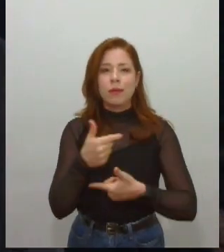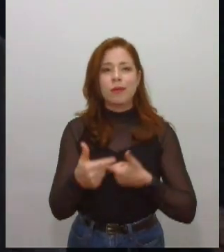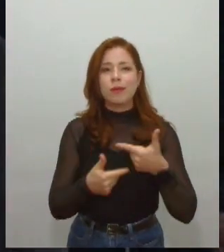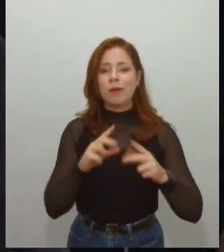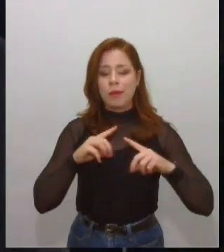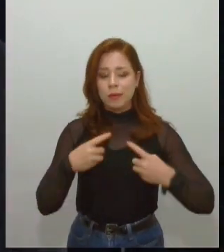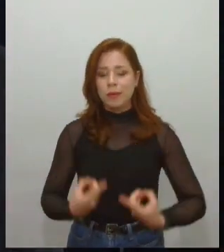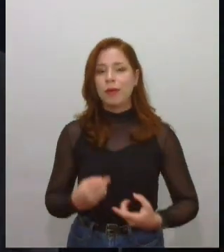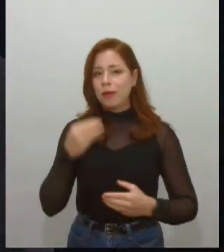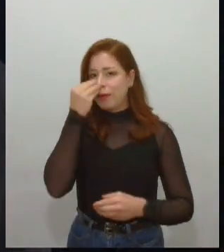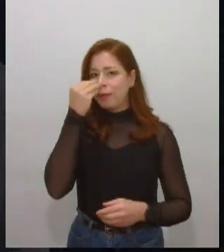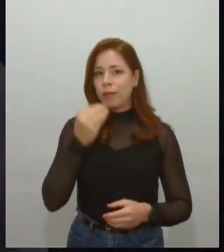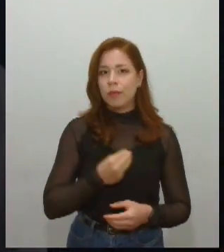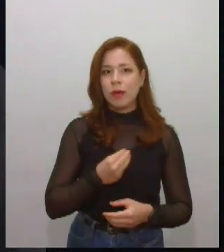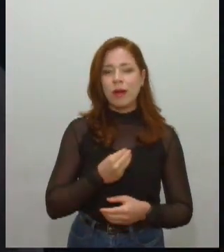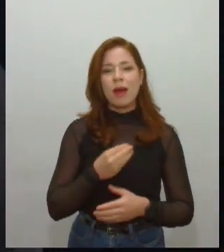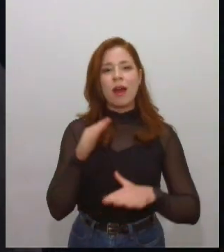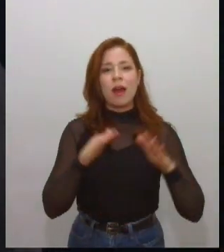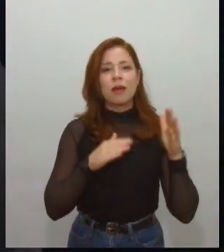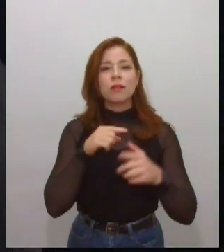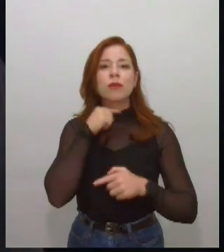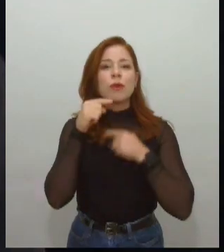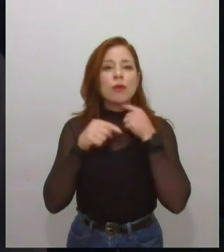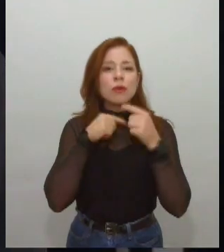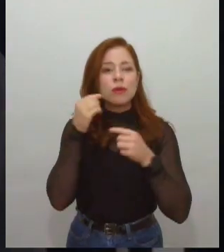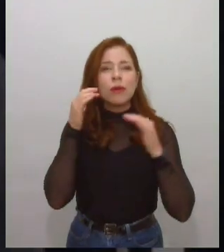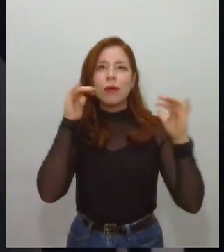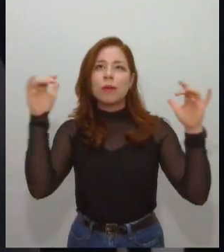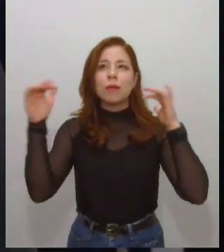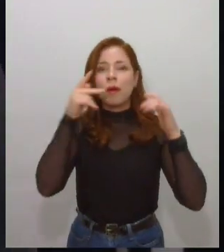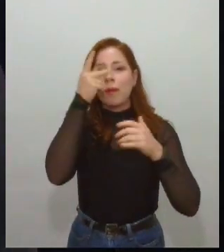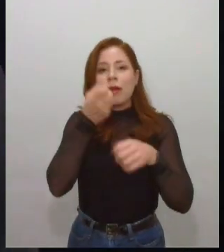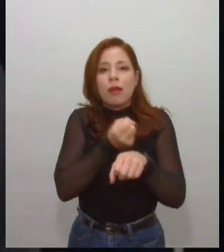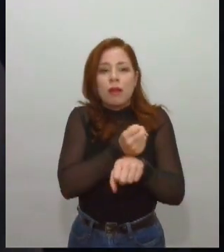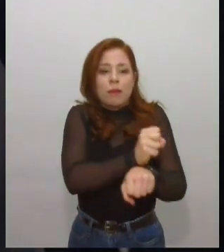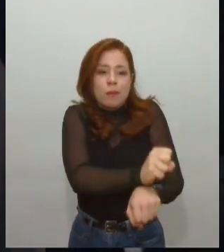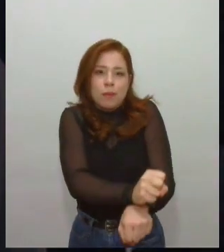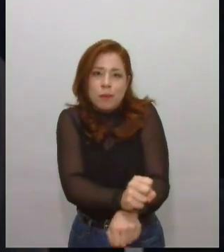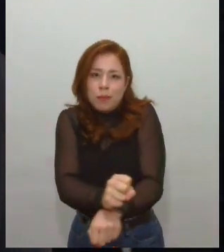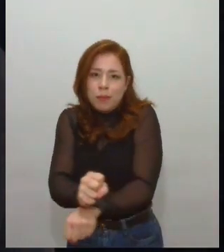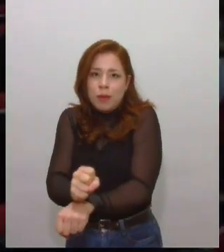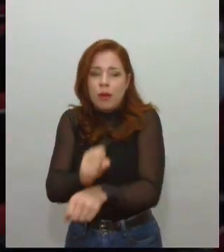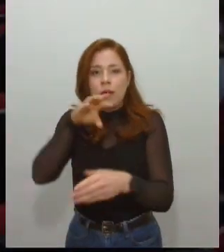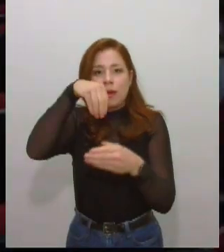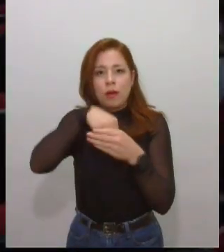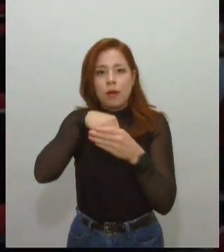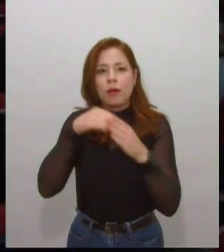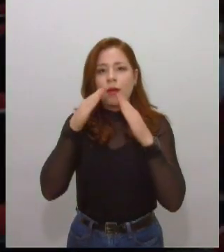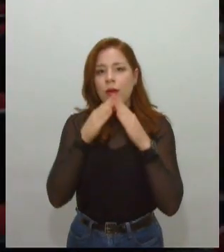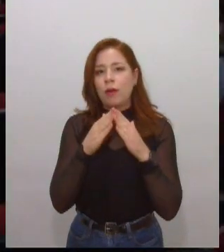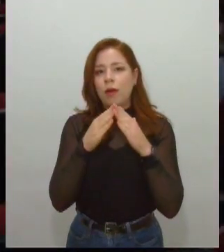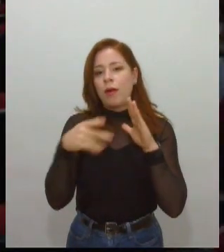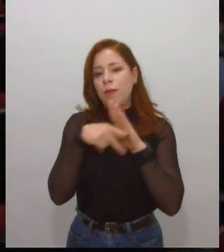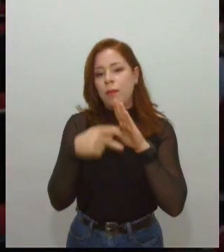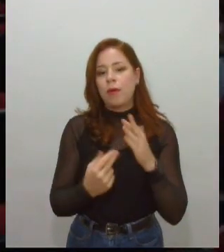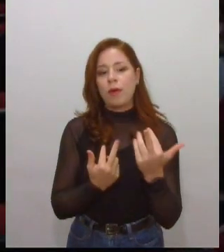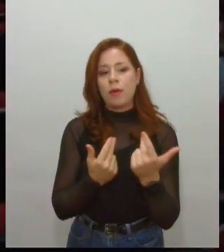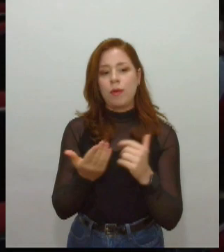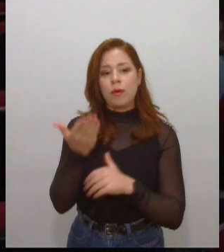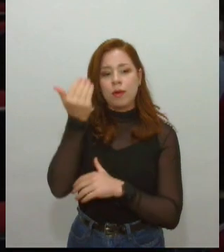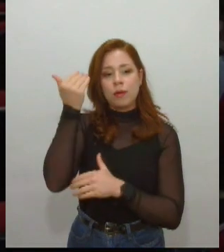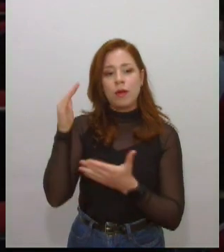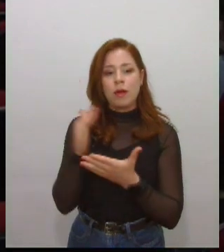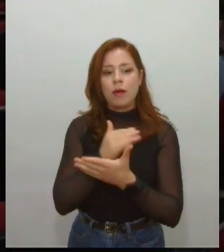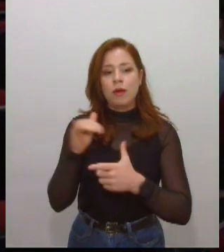pessoas presas a correntes e em senzalas. Nos dias de hoje, as ações escravocratas surgem